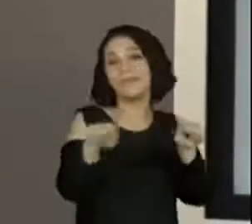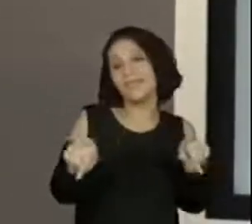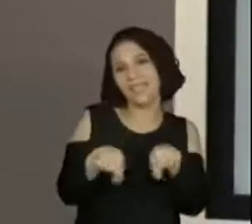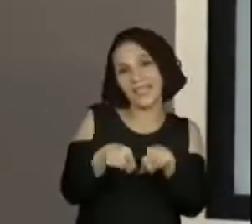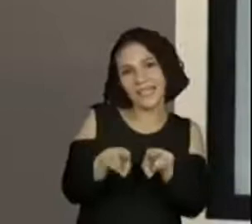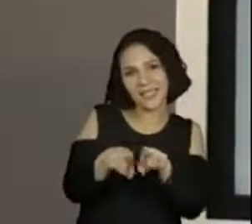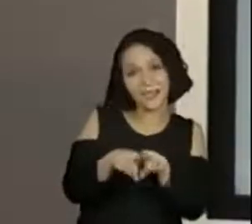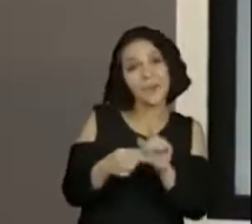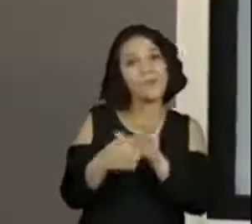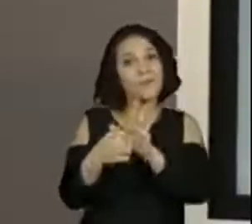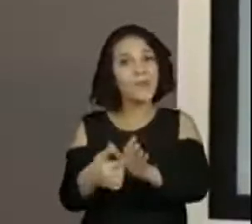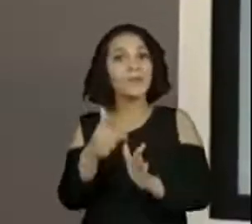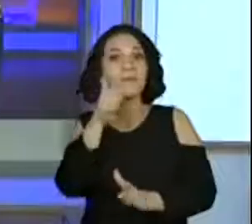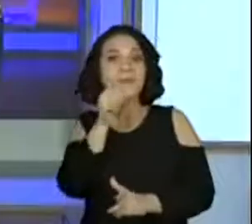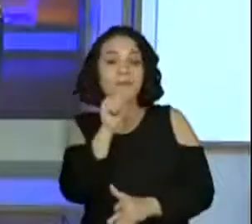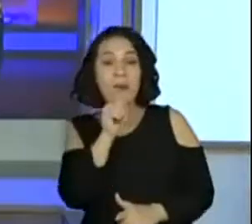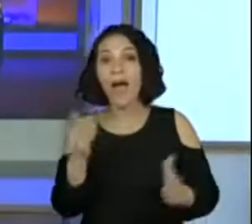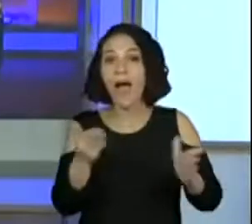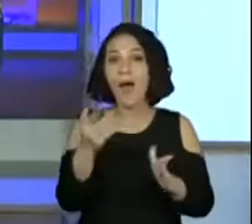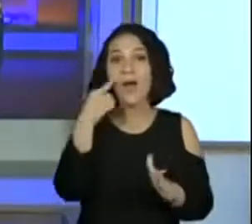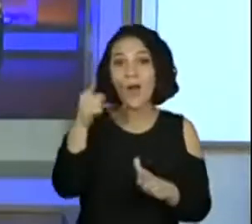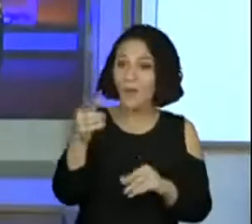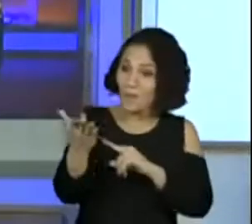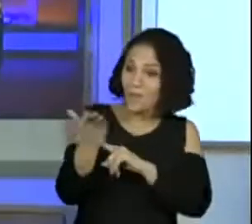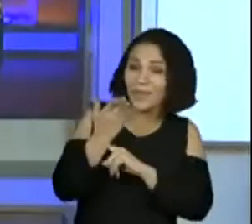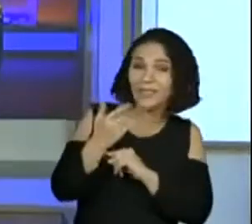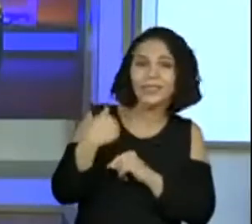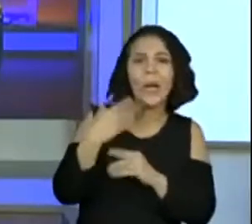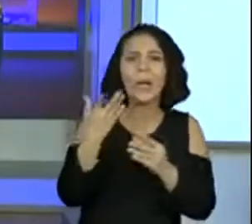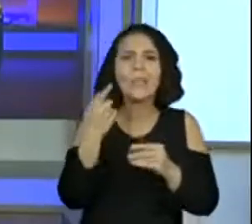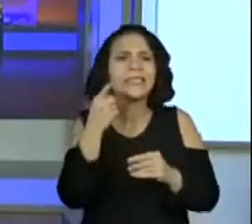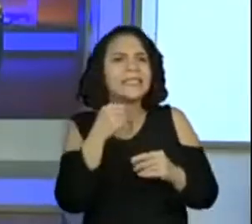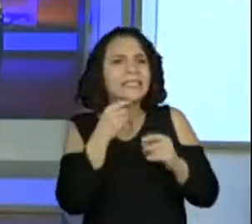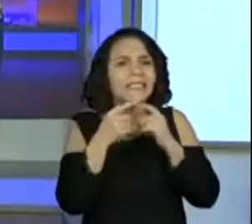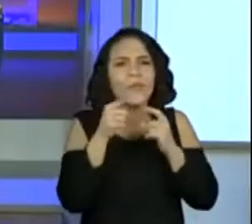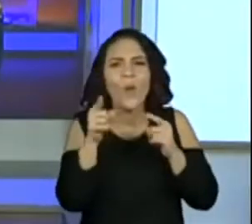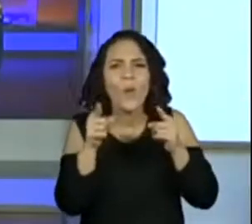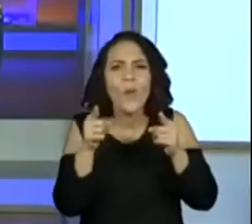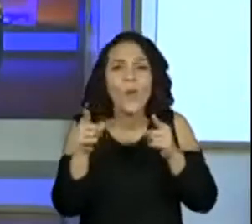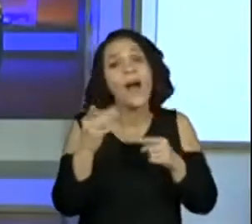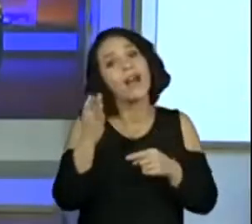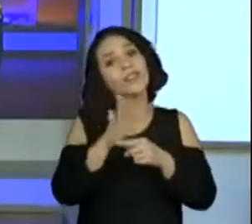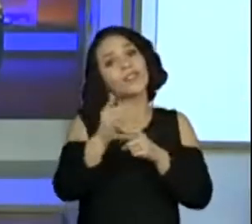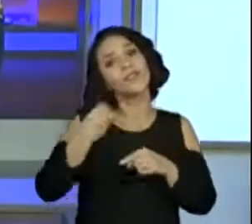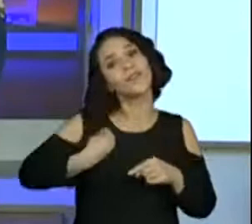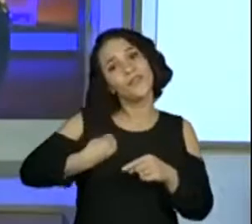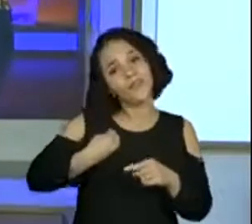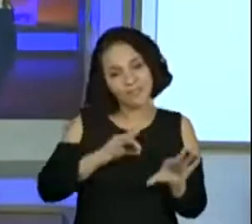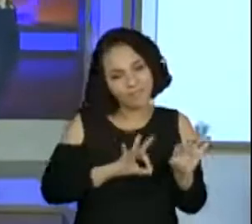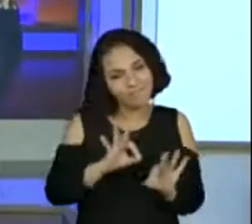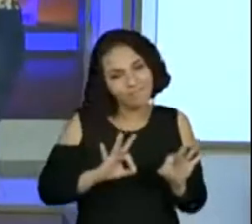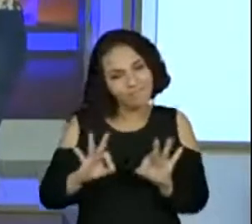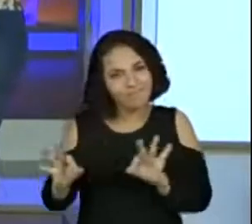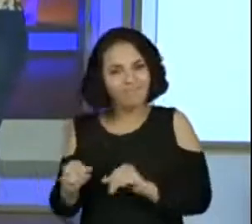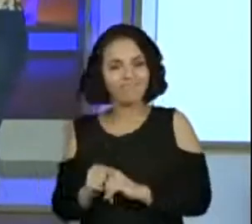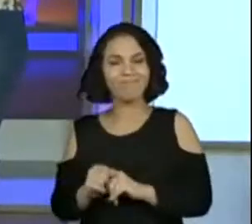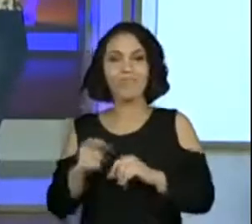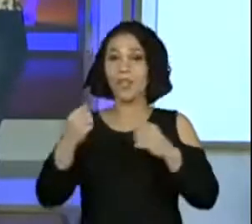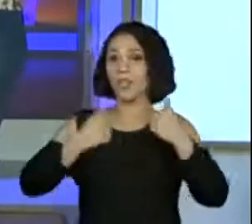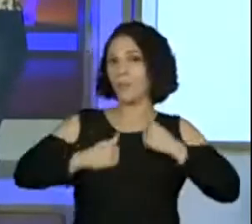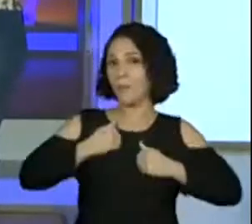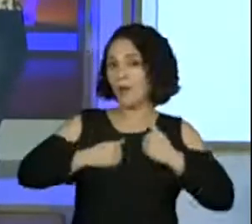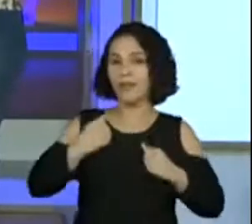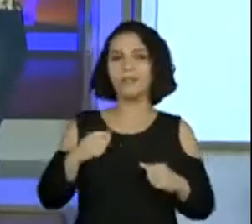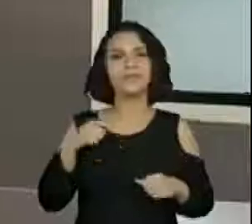e indica para sua mãe as horas, pede ajuda dela, que às vezes ajuda até você organizar a sua rotina, né? A hora que você tem que tomar